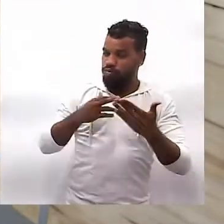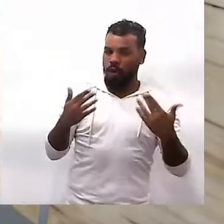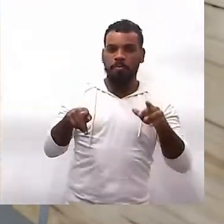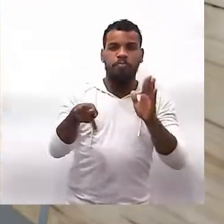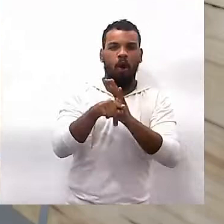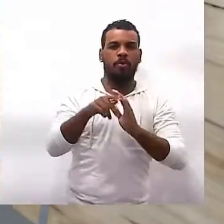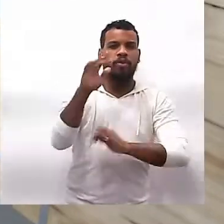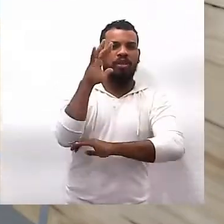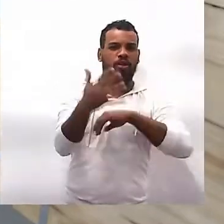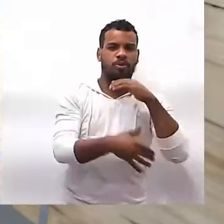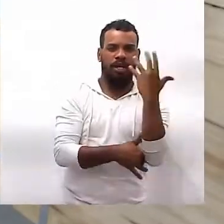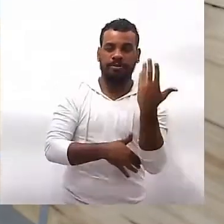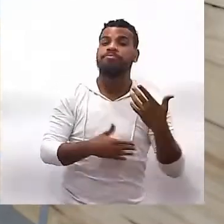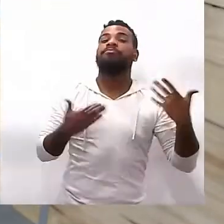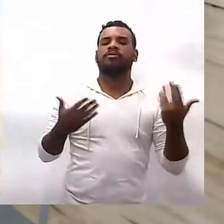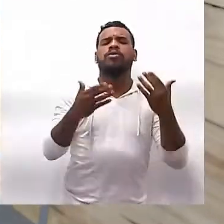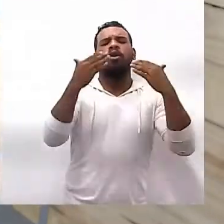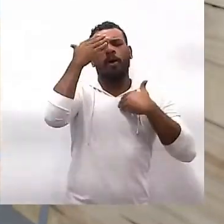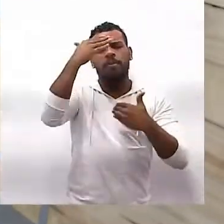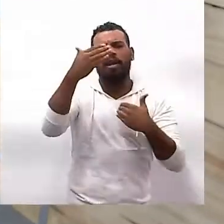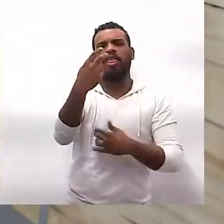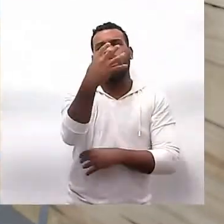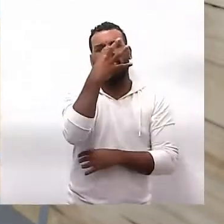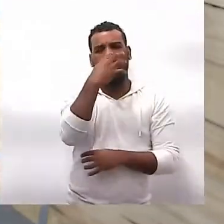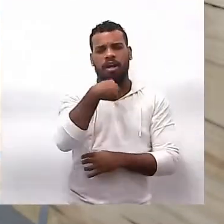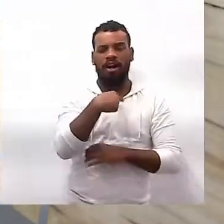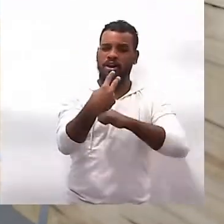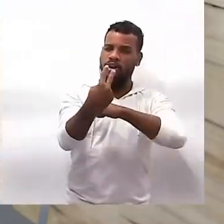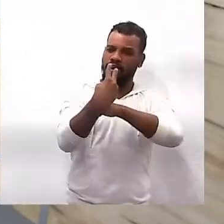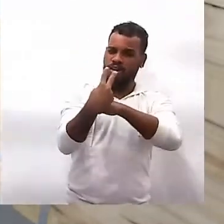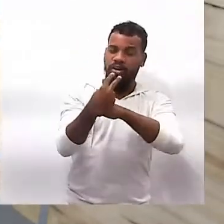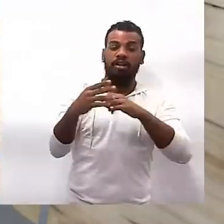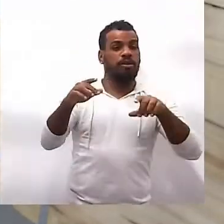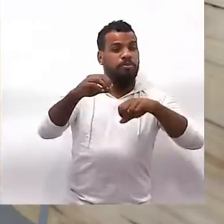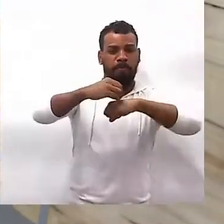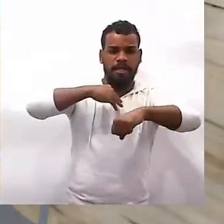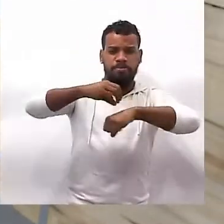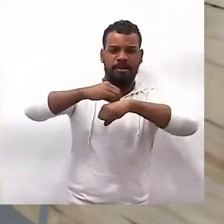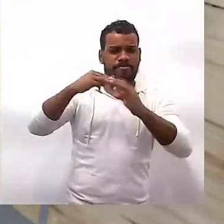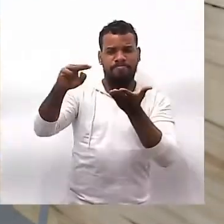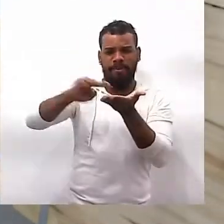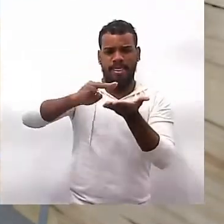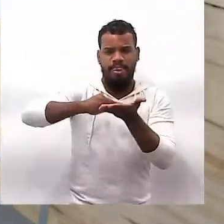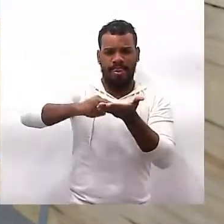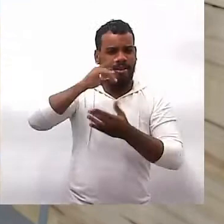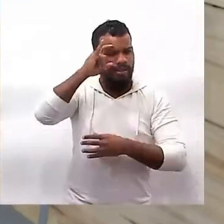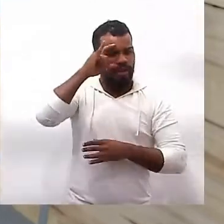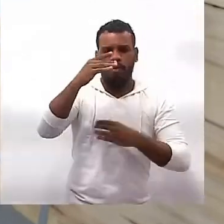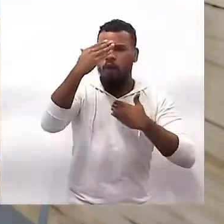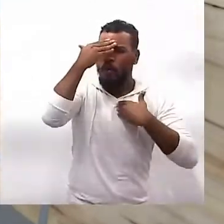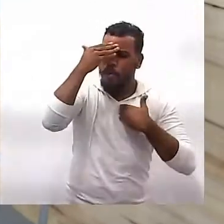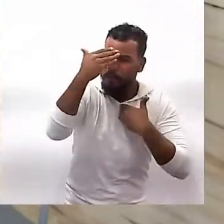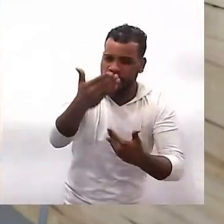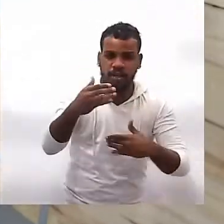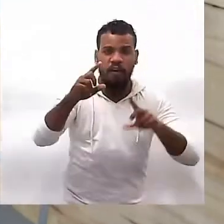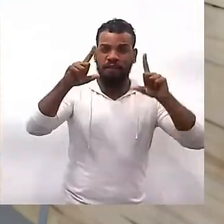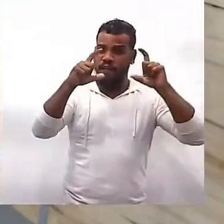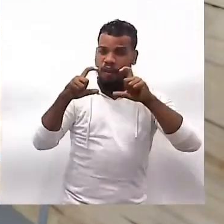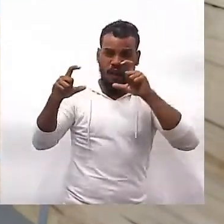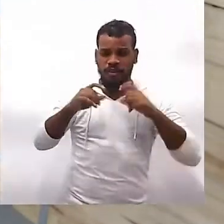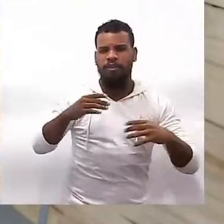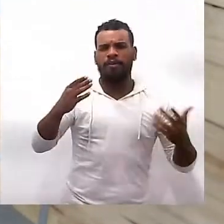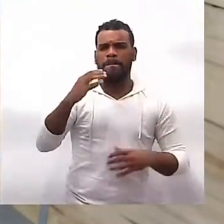antemão aí quero agradecer a audiência de todo mundo, tá? Quero agradecer todas as mensagens que vocês mandam lá no Instagram, tá? Todas as fotos que vocês